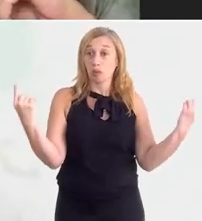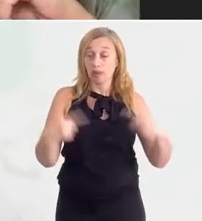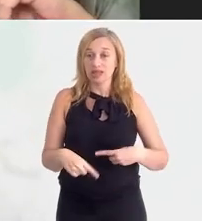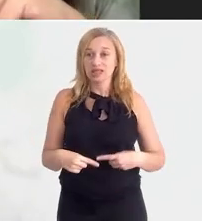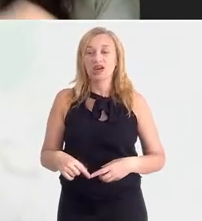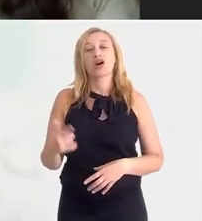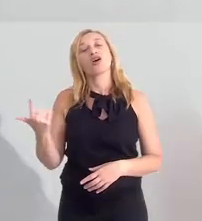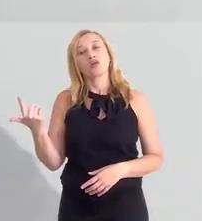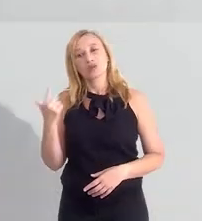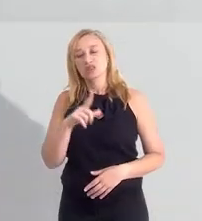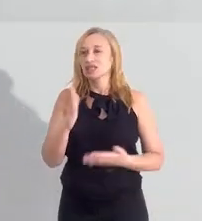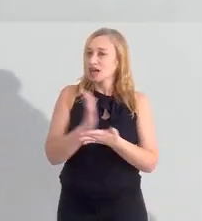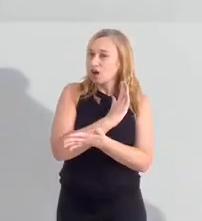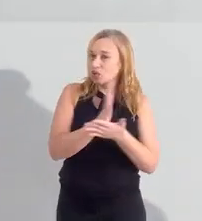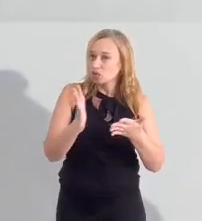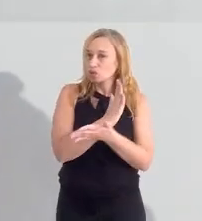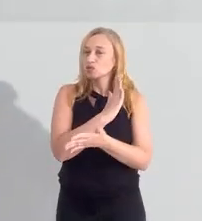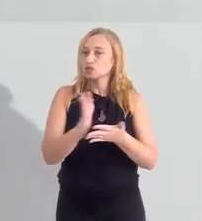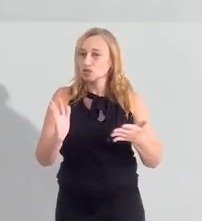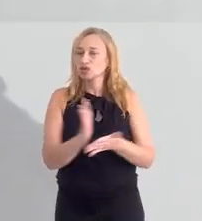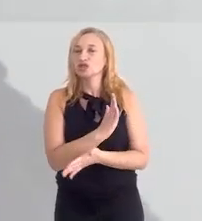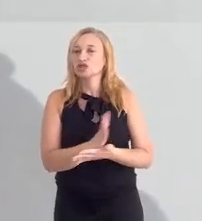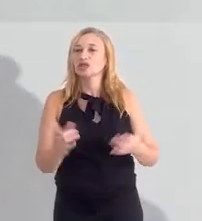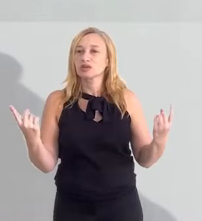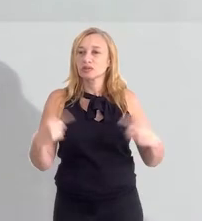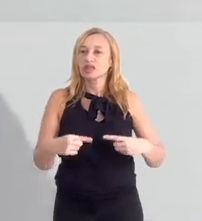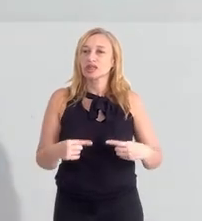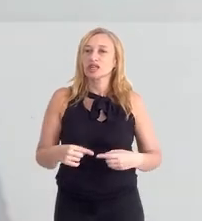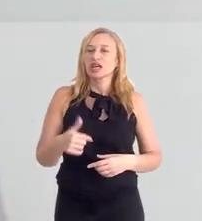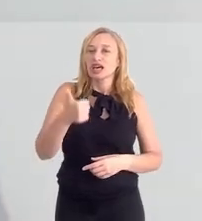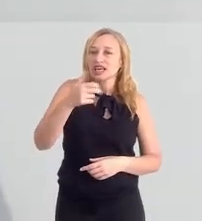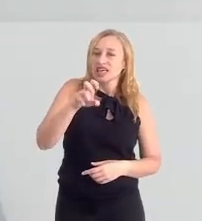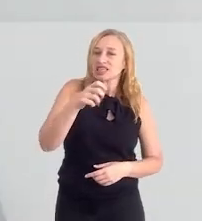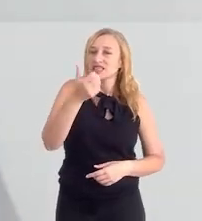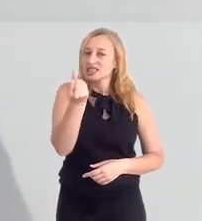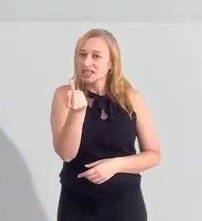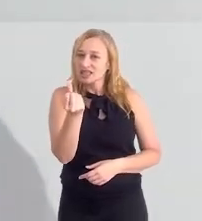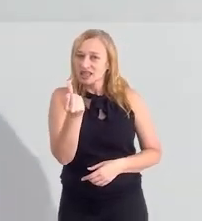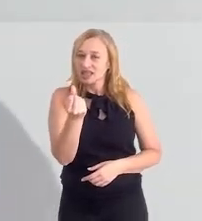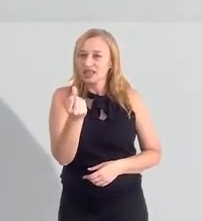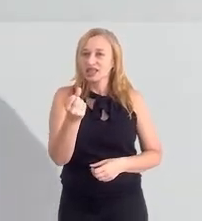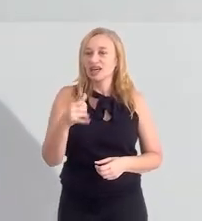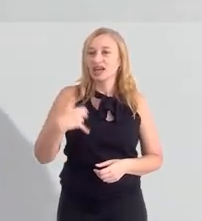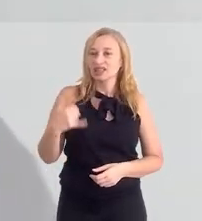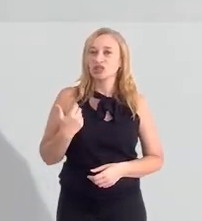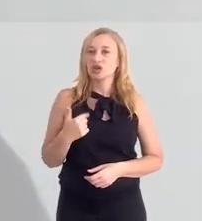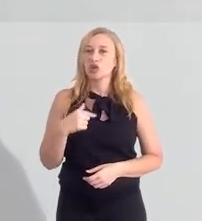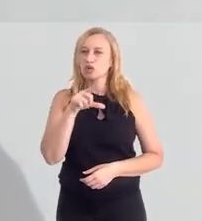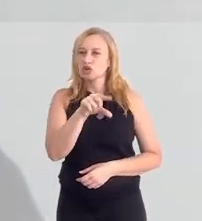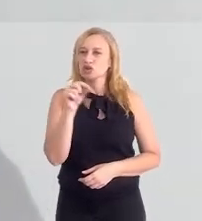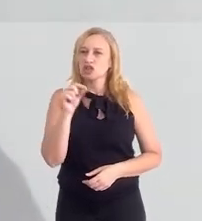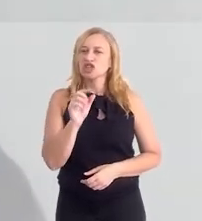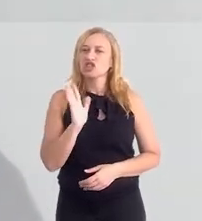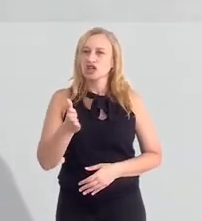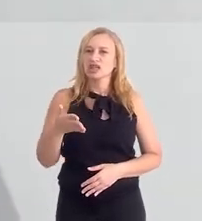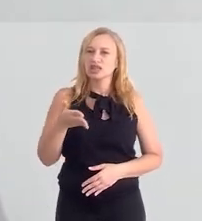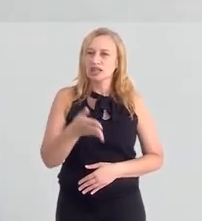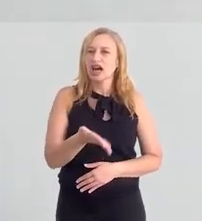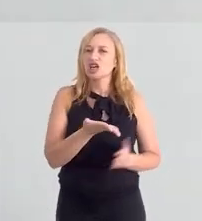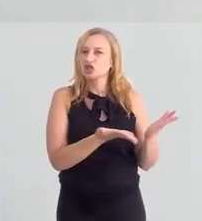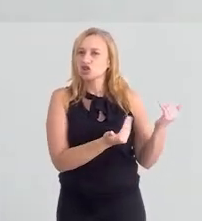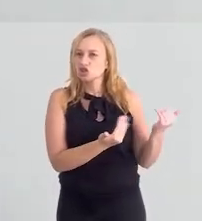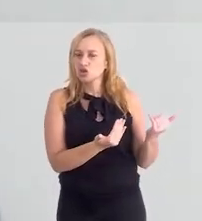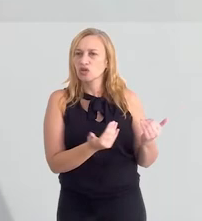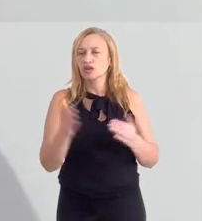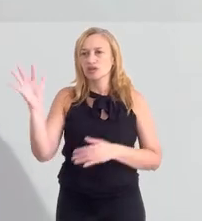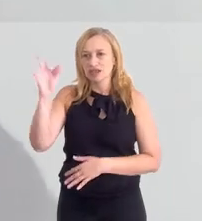campeonato, ganhei alguns campeonatos, fiquei muito entusiasmado. Aos 15, 16 anos, eu tinha tomado uma decisão. Eu já ia entrar